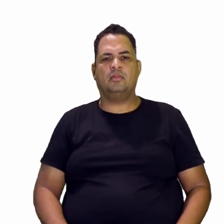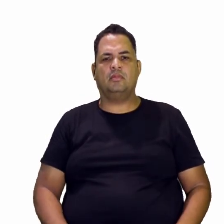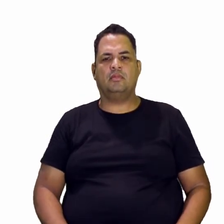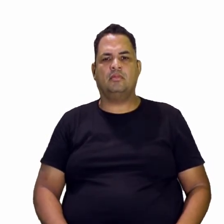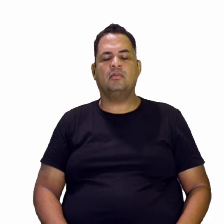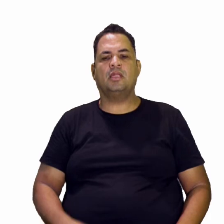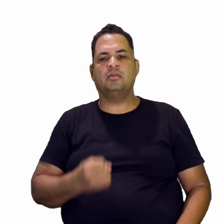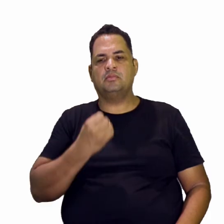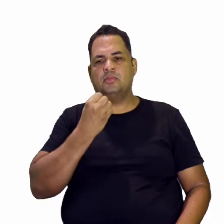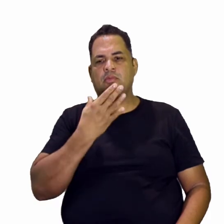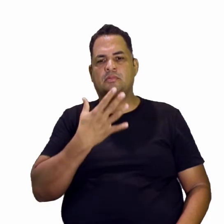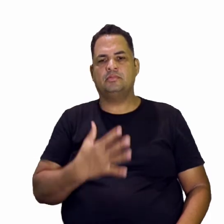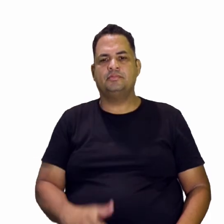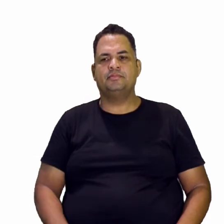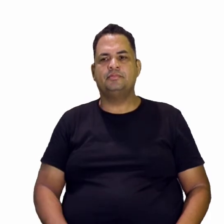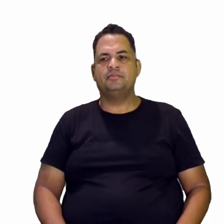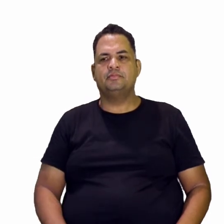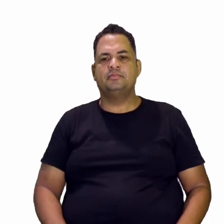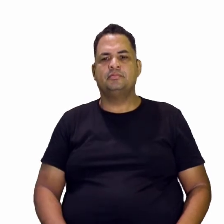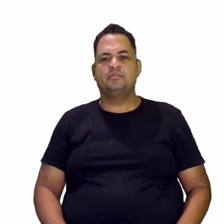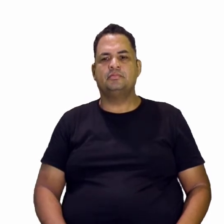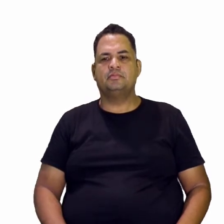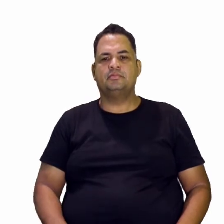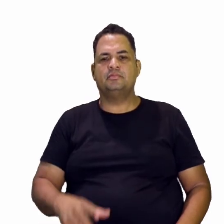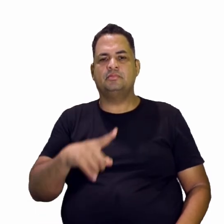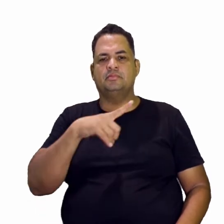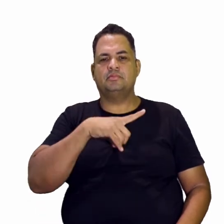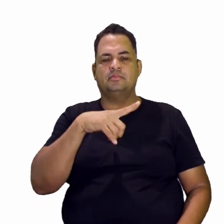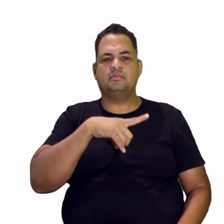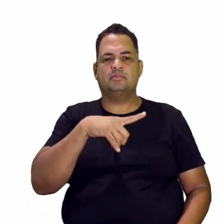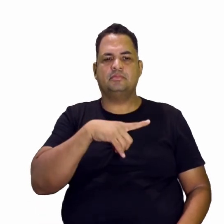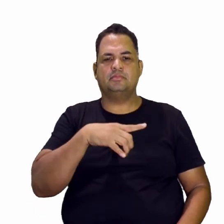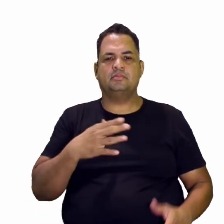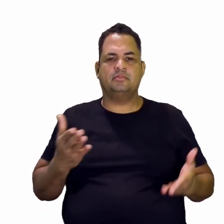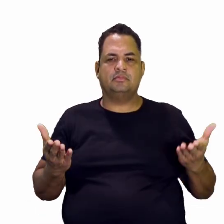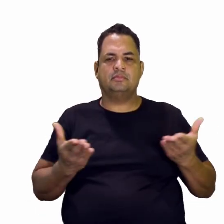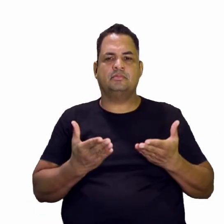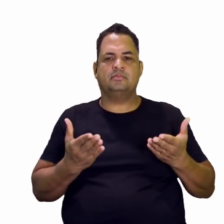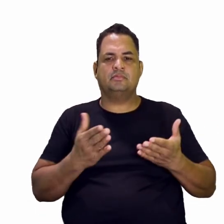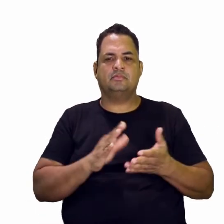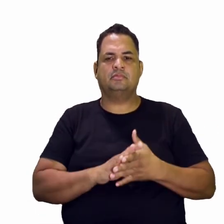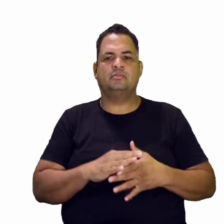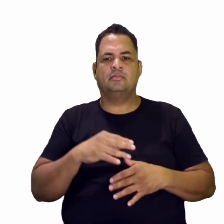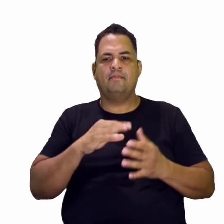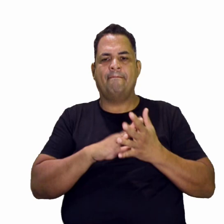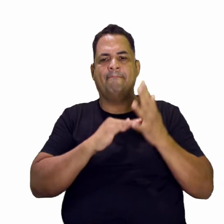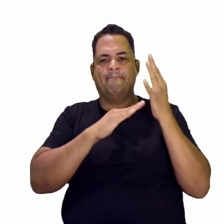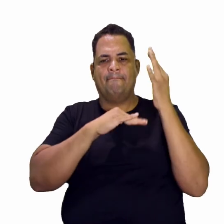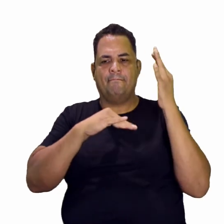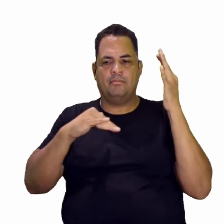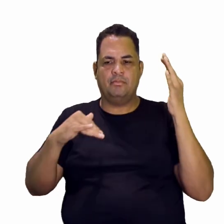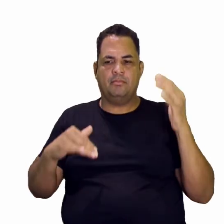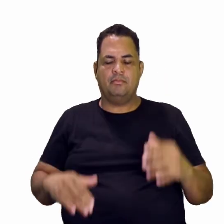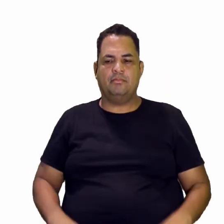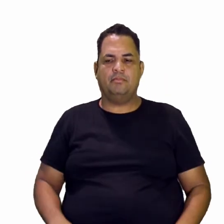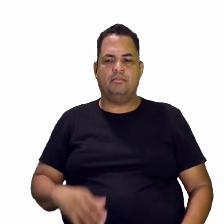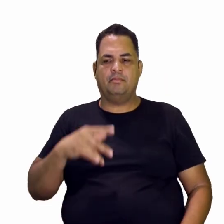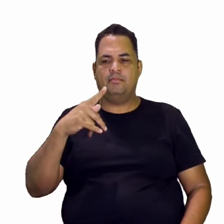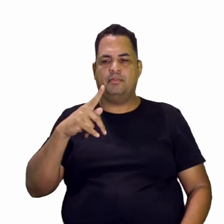representantes, tudo bem? E aí a gente tem agora uma paródia.